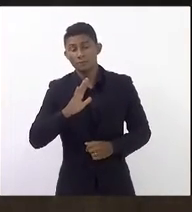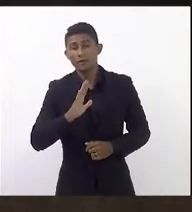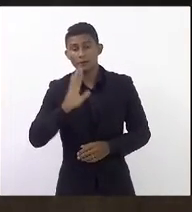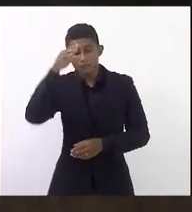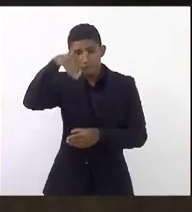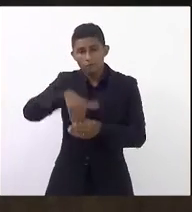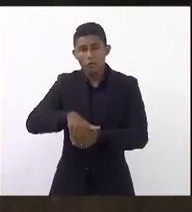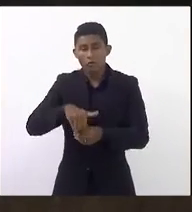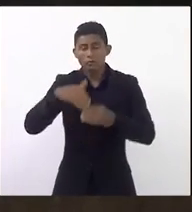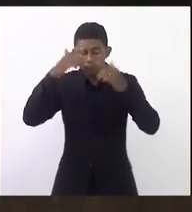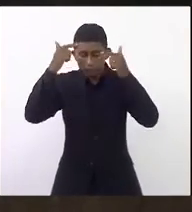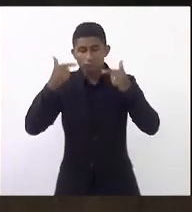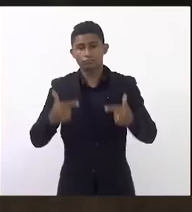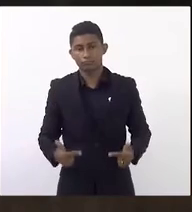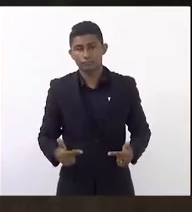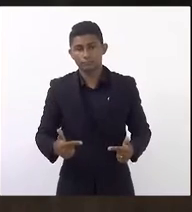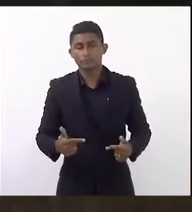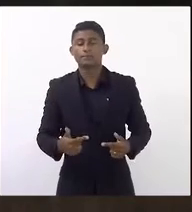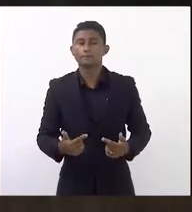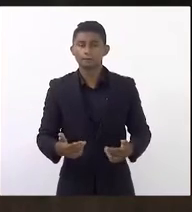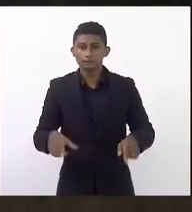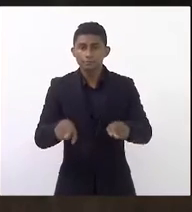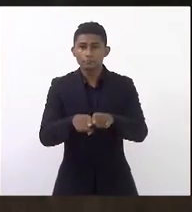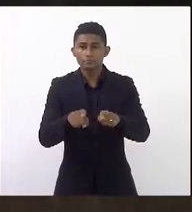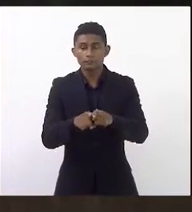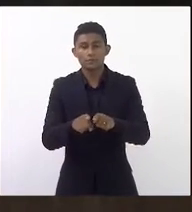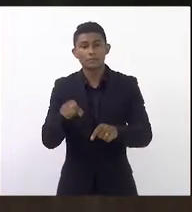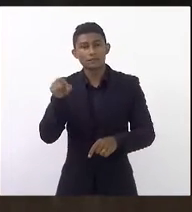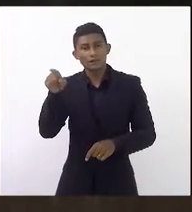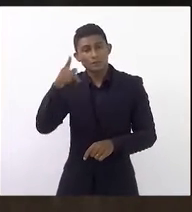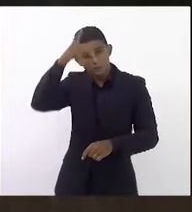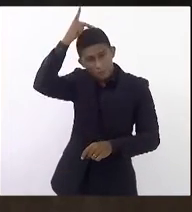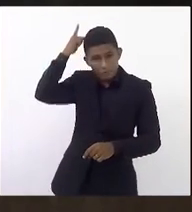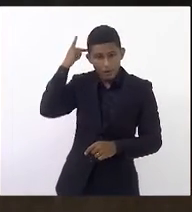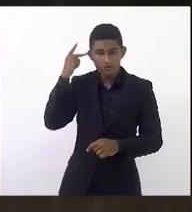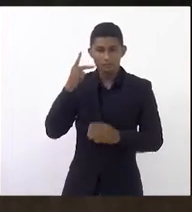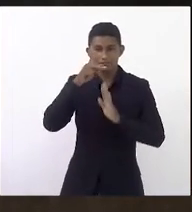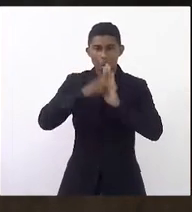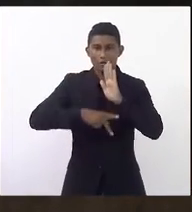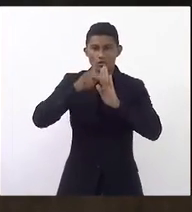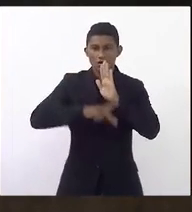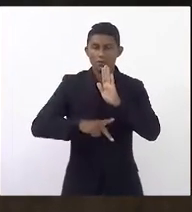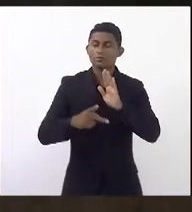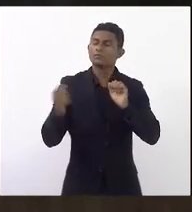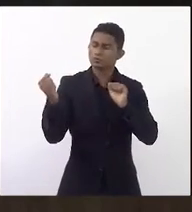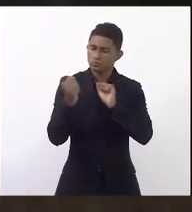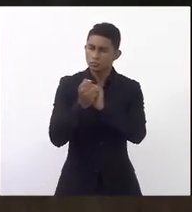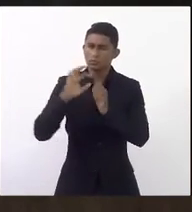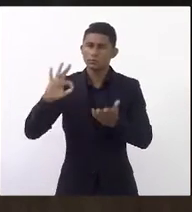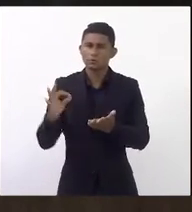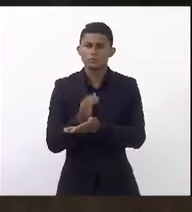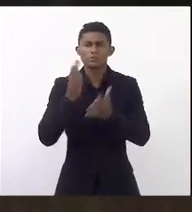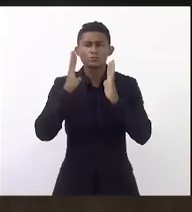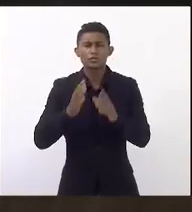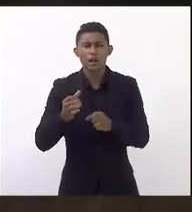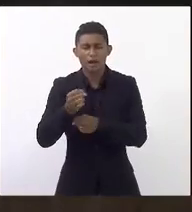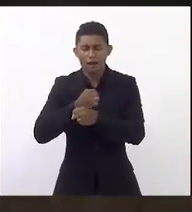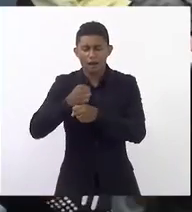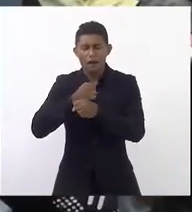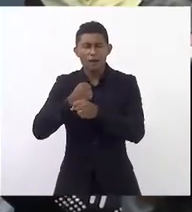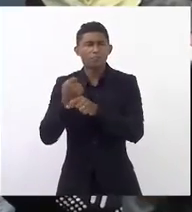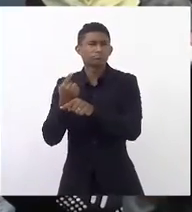abstenção. E nós subscrevemos com o deputado Luiz Paulo o projeto que nós já tínhamos apresentado há quantos anos atrás? Luiz Paulo,